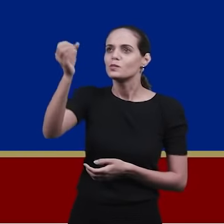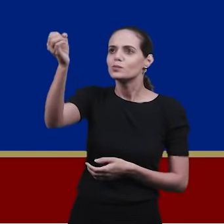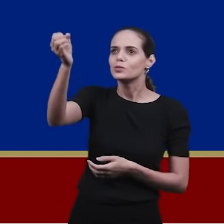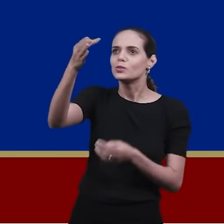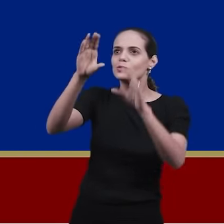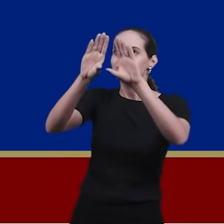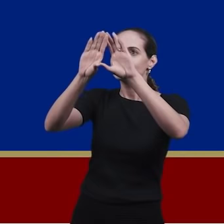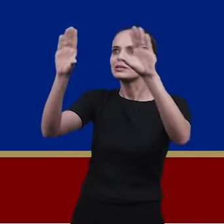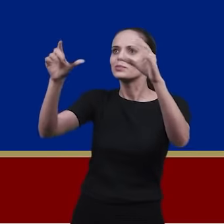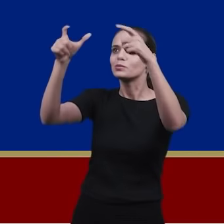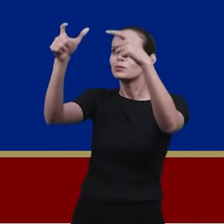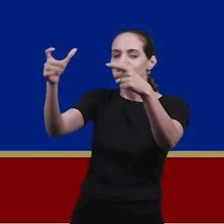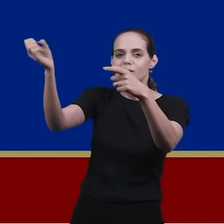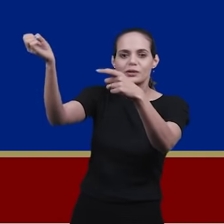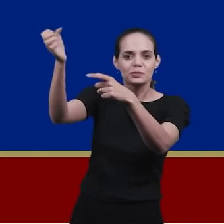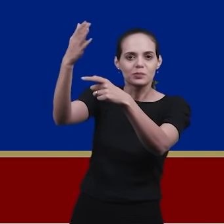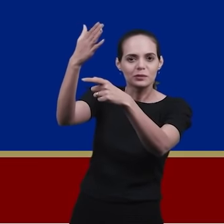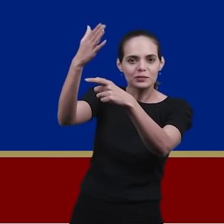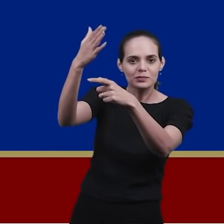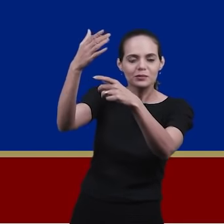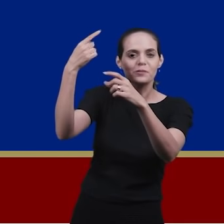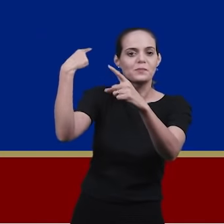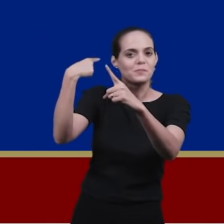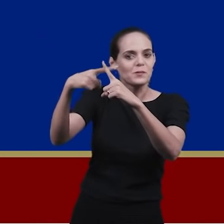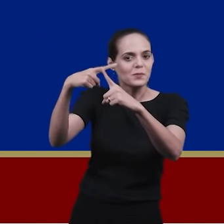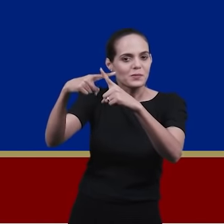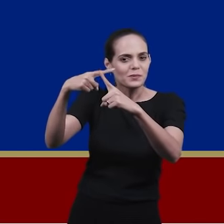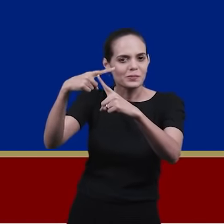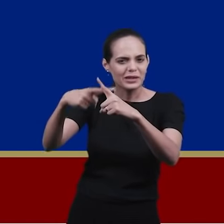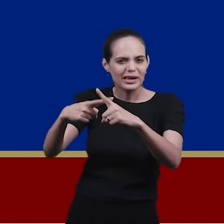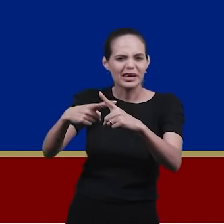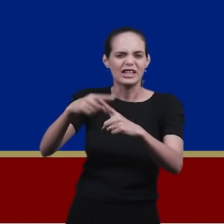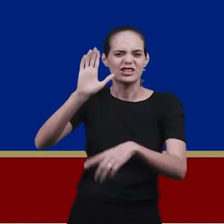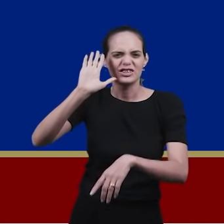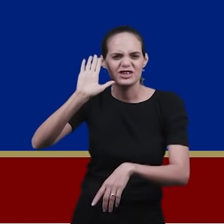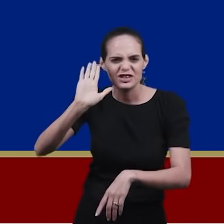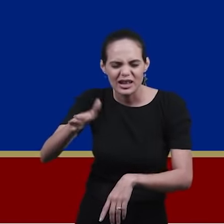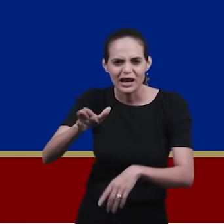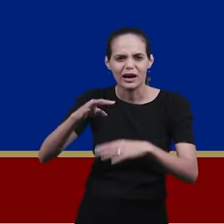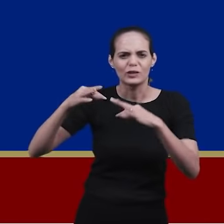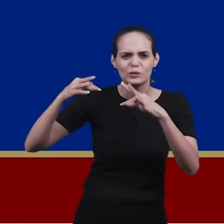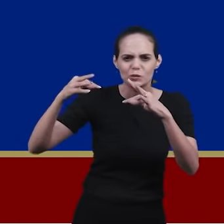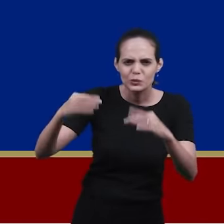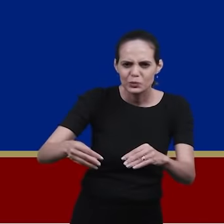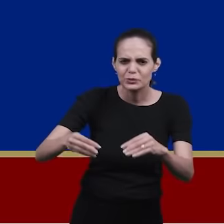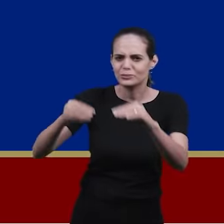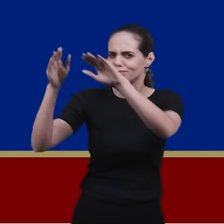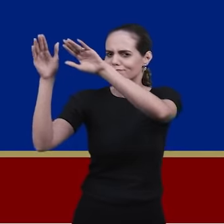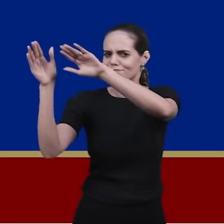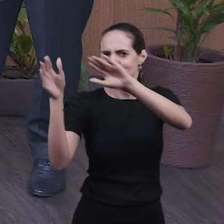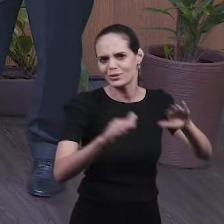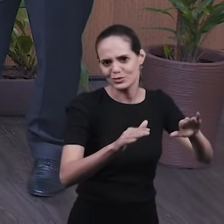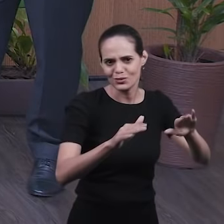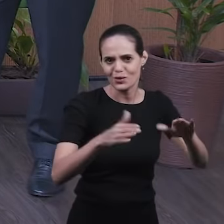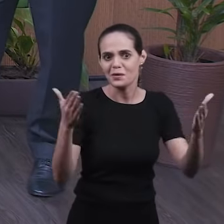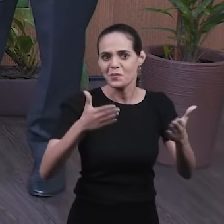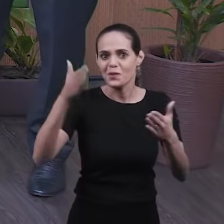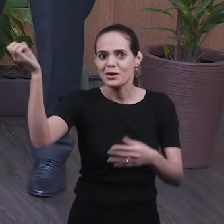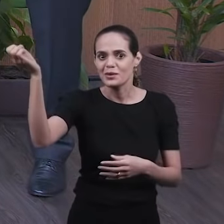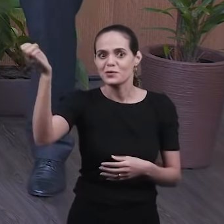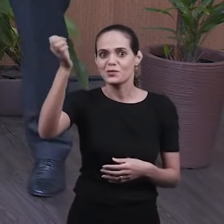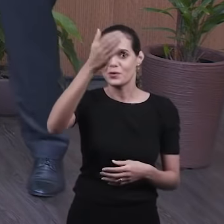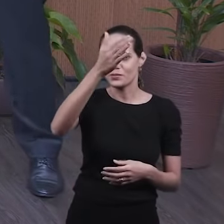uma nova terra, porque já o primeiro céu e a primeira terra terão passado. E o